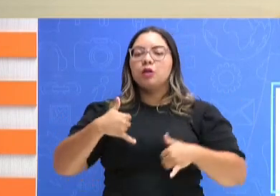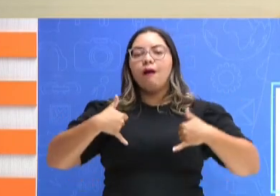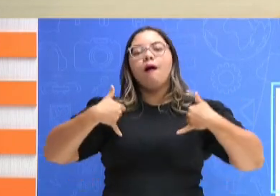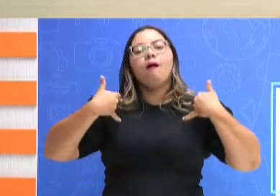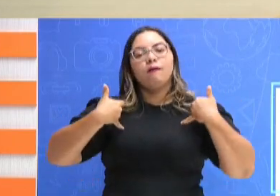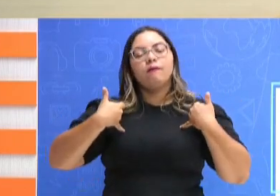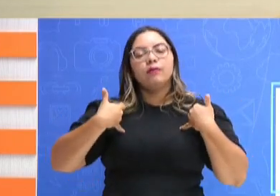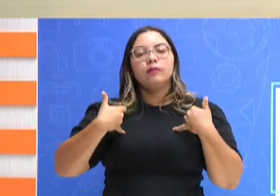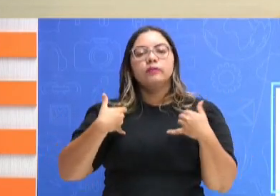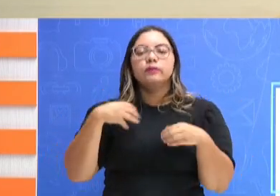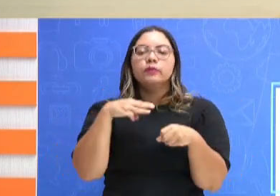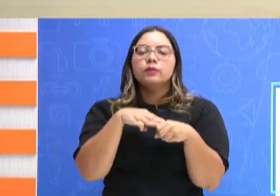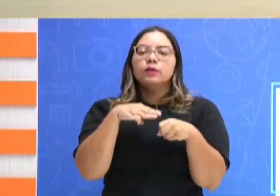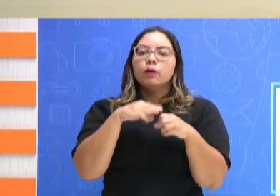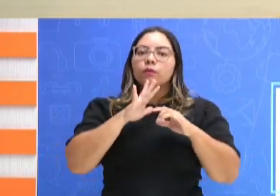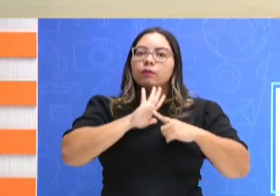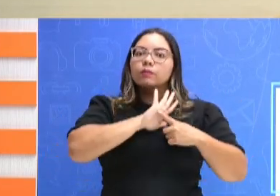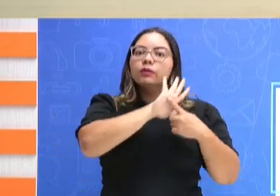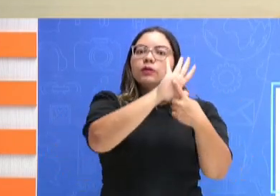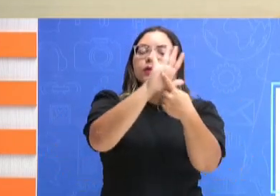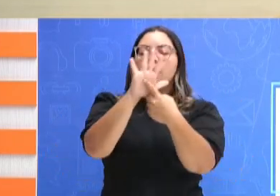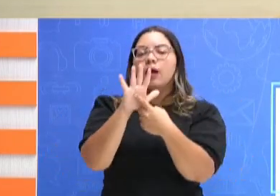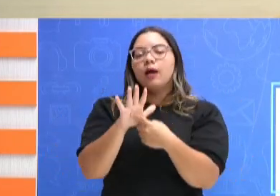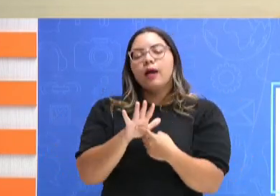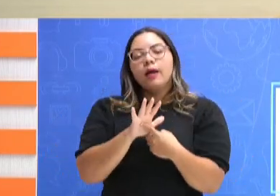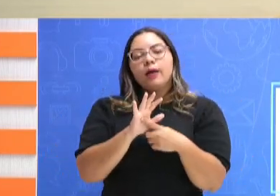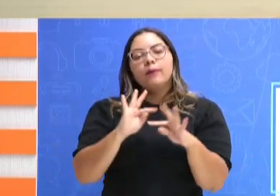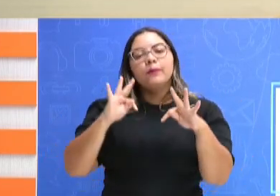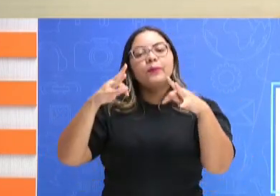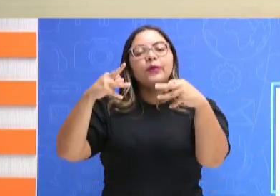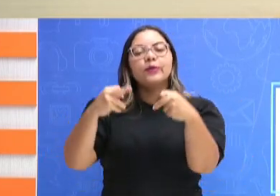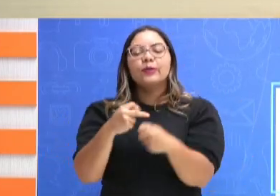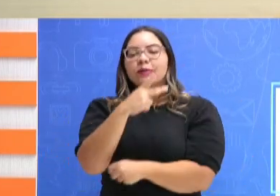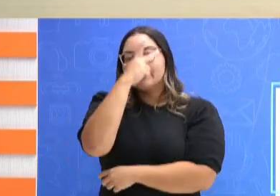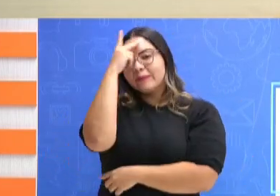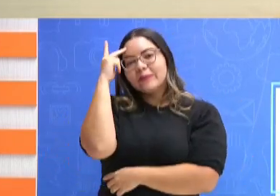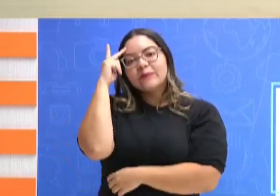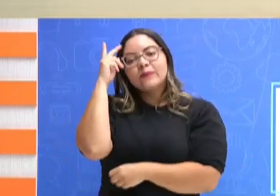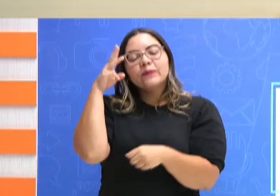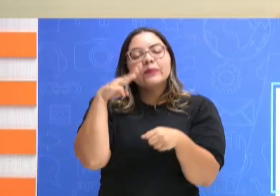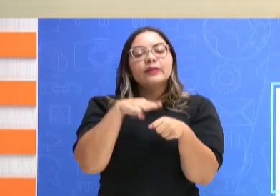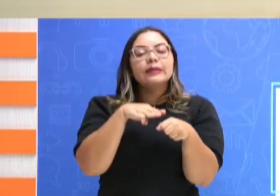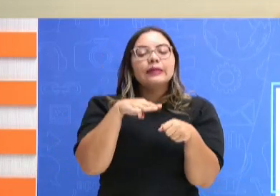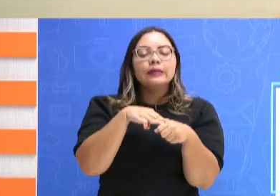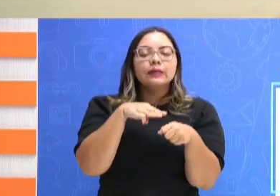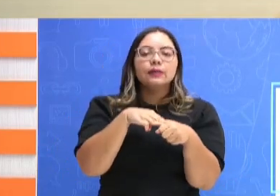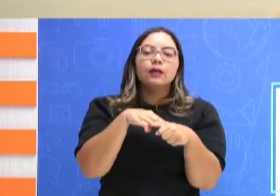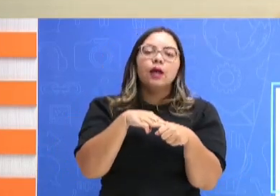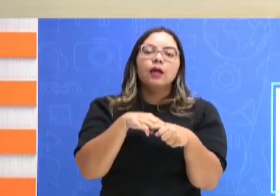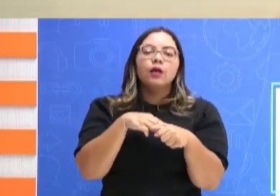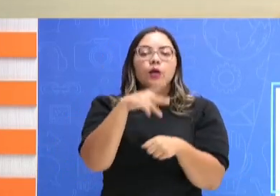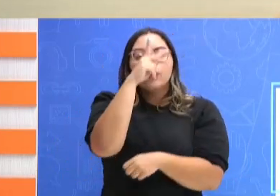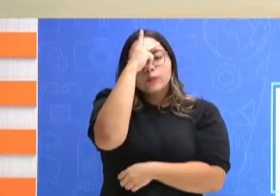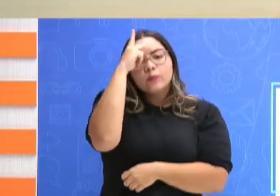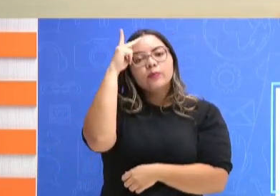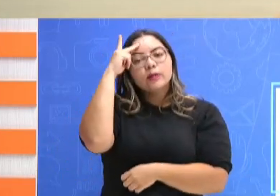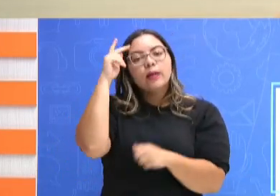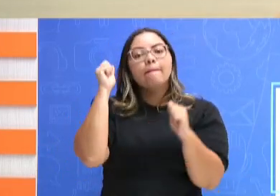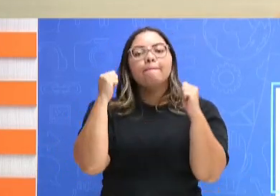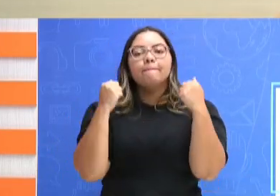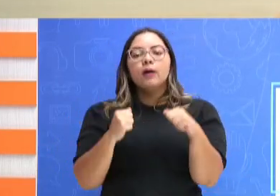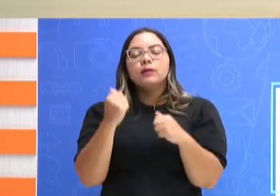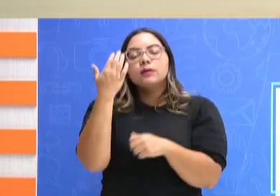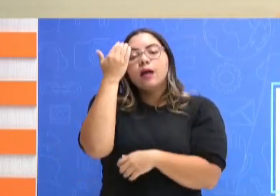município. Vamos tornar isso público, para que todo gestor público municipal, para que os prefeitos